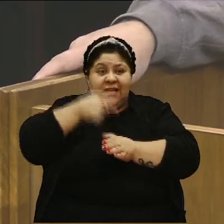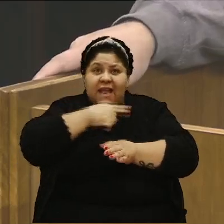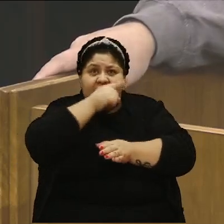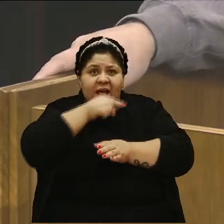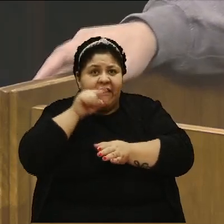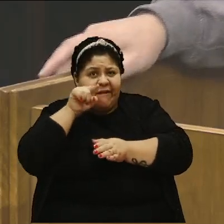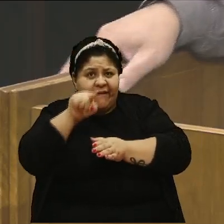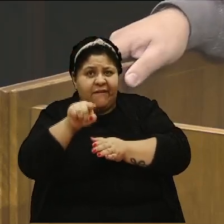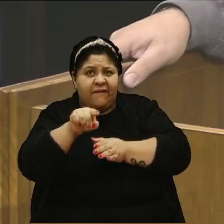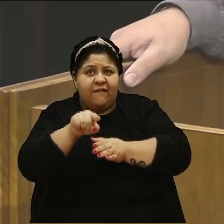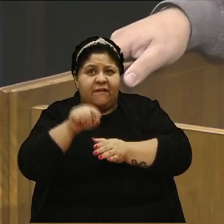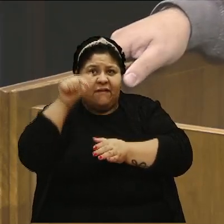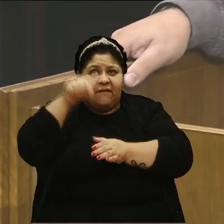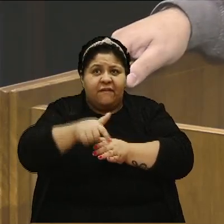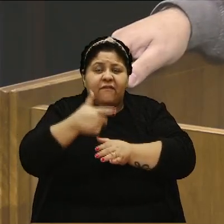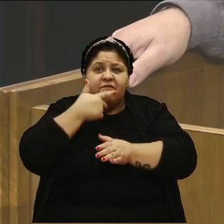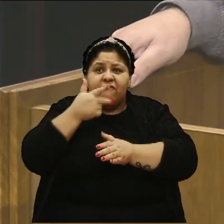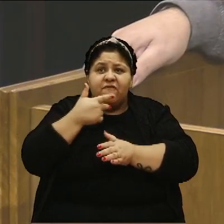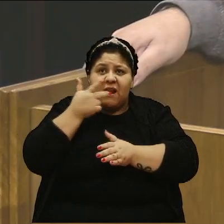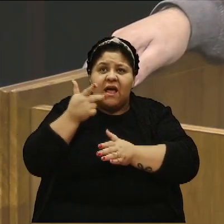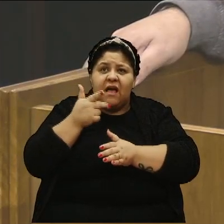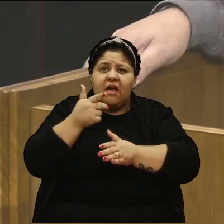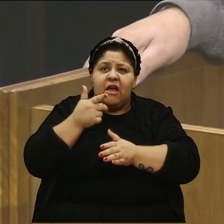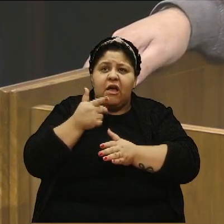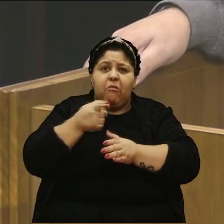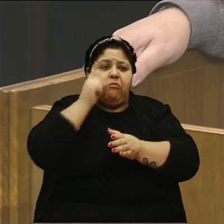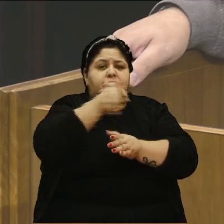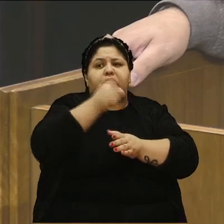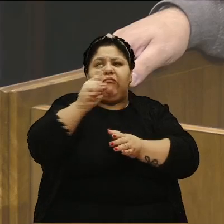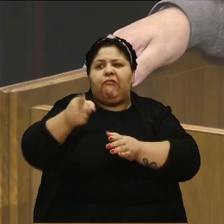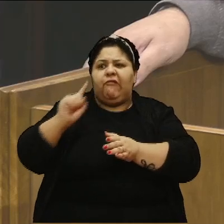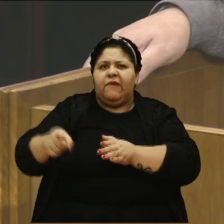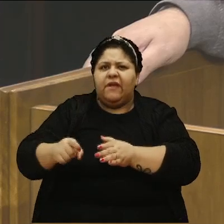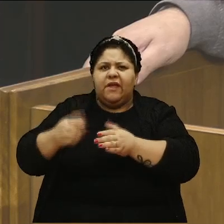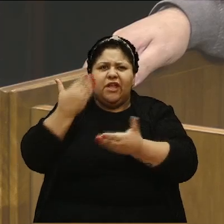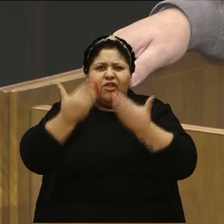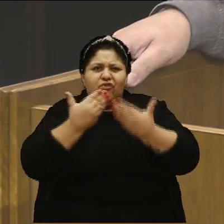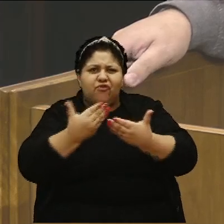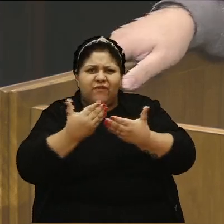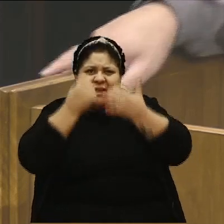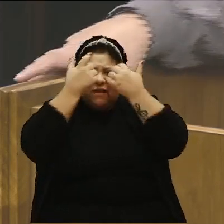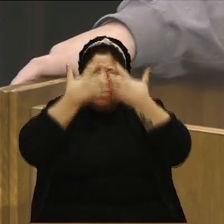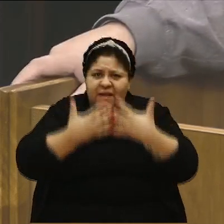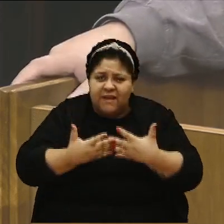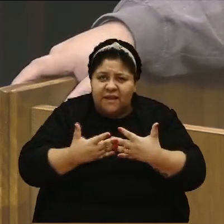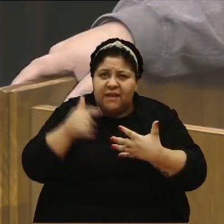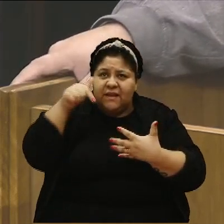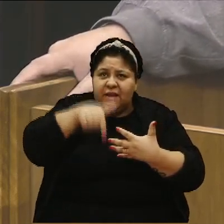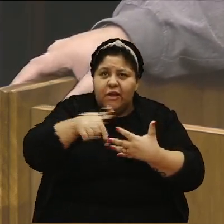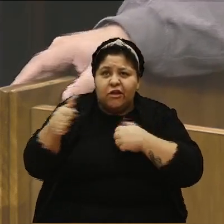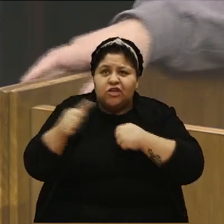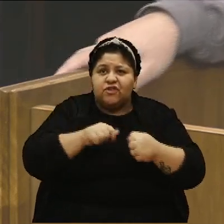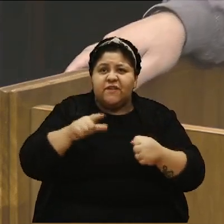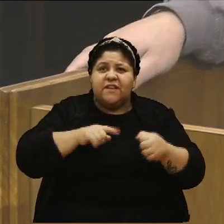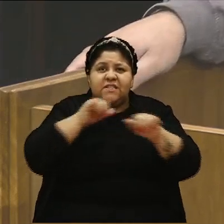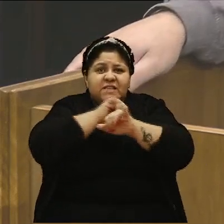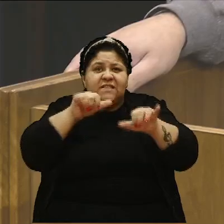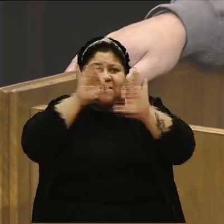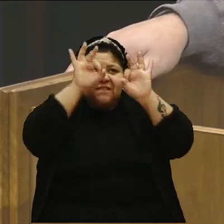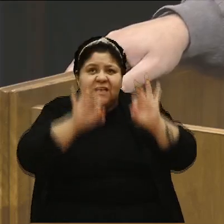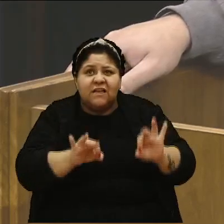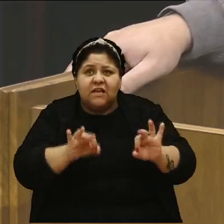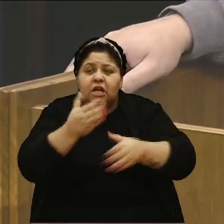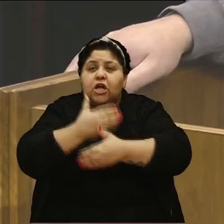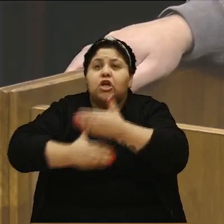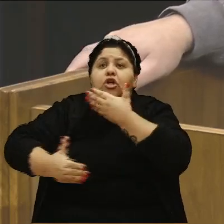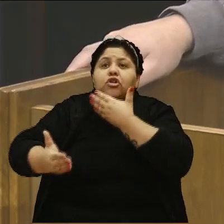senhora vir aqui apontar o dedo e questionar sobre argumentos. Que a senhora, quem viesse aqui trouxesse fontes e argumentos.